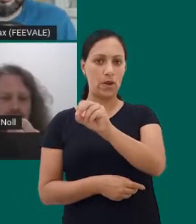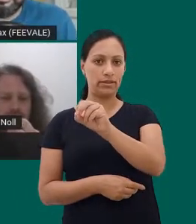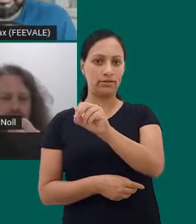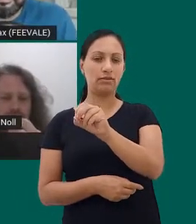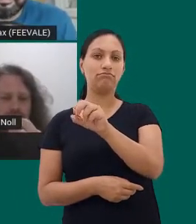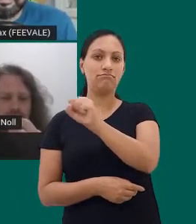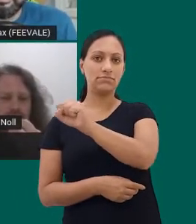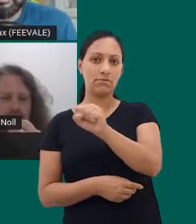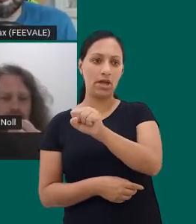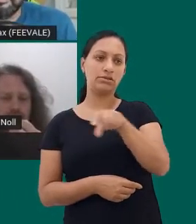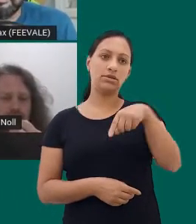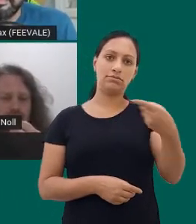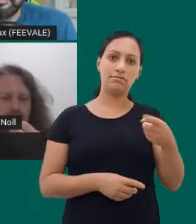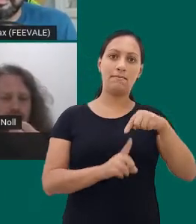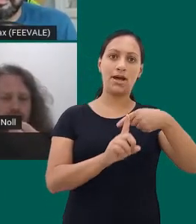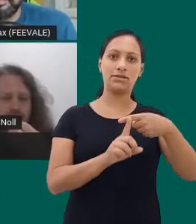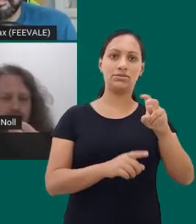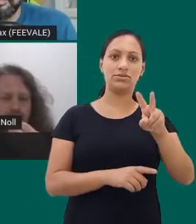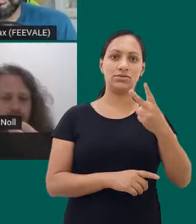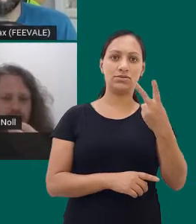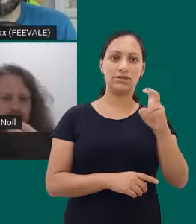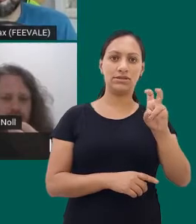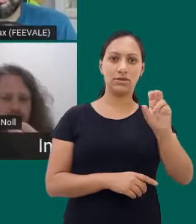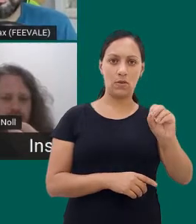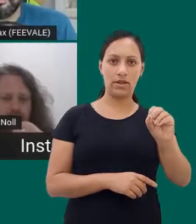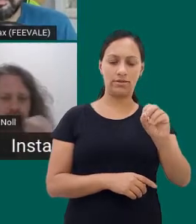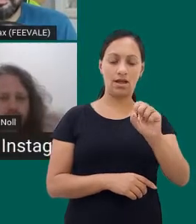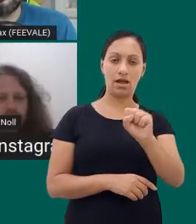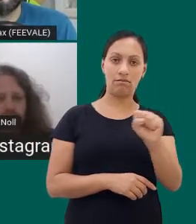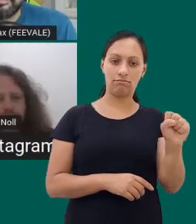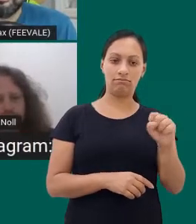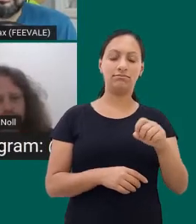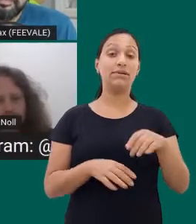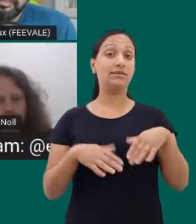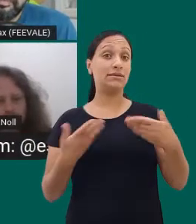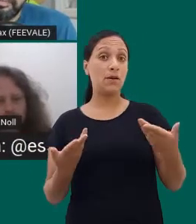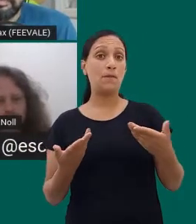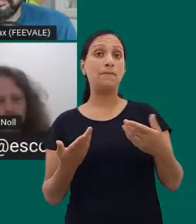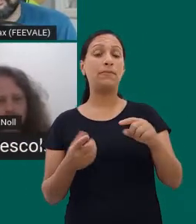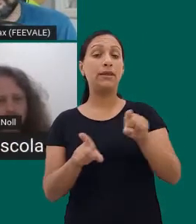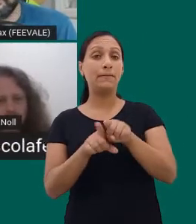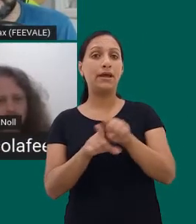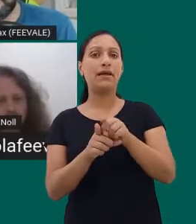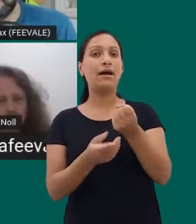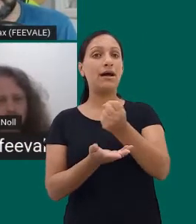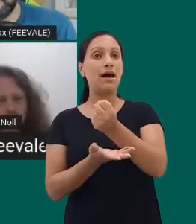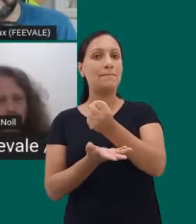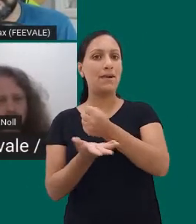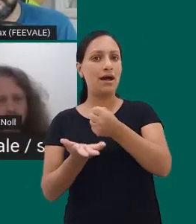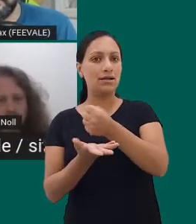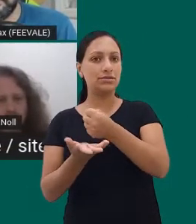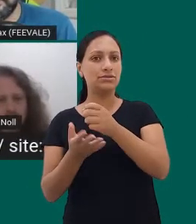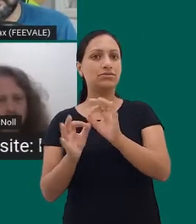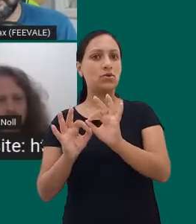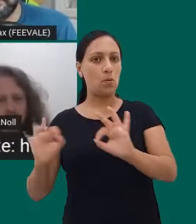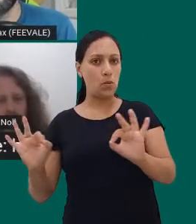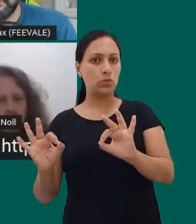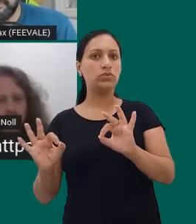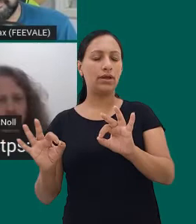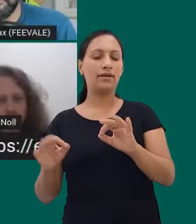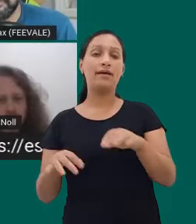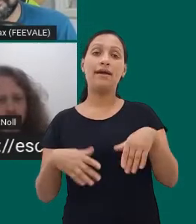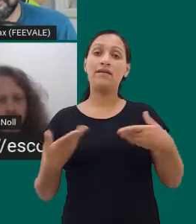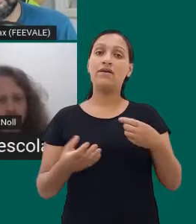de formação básica, que é aquilo que a gente já estava acostumado, né? Então, é legal porque ele vai criando já esse perfil, esse